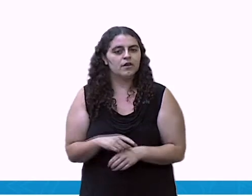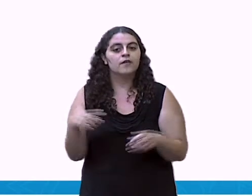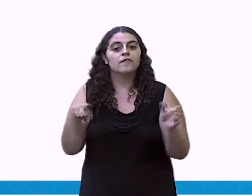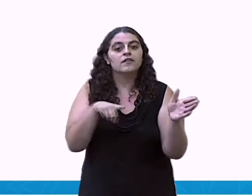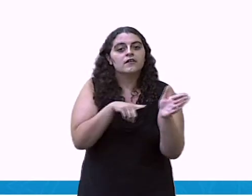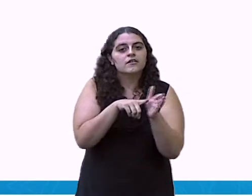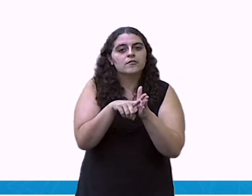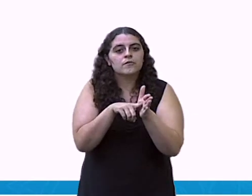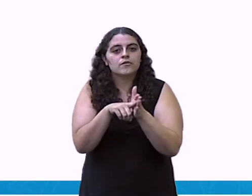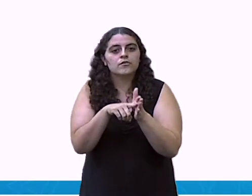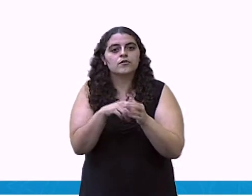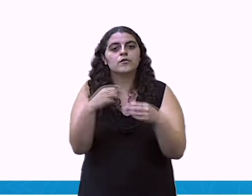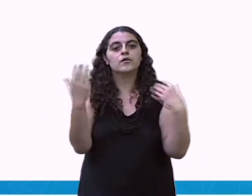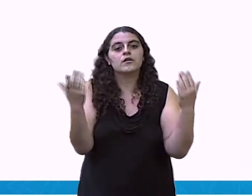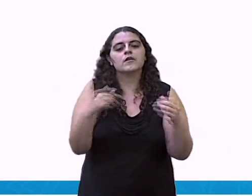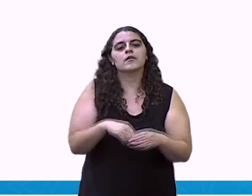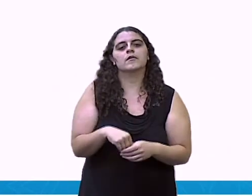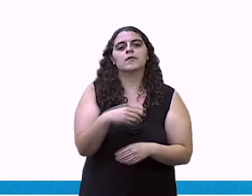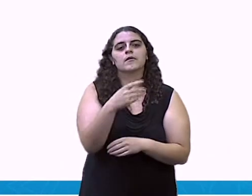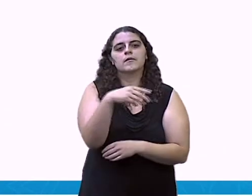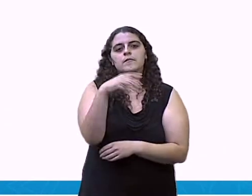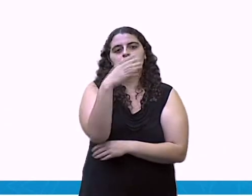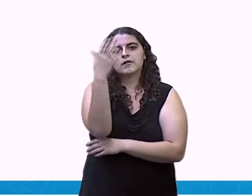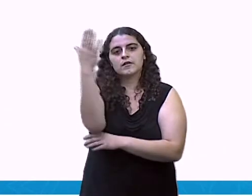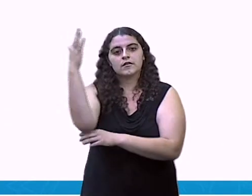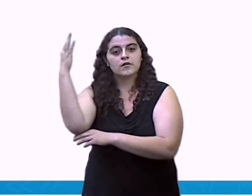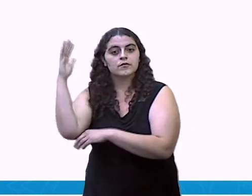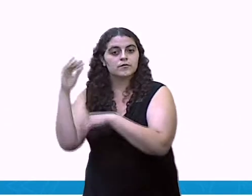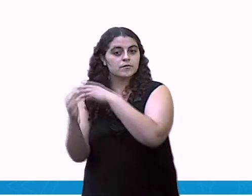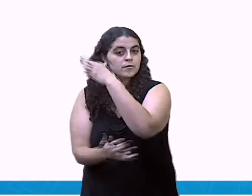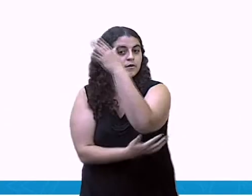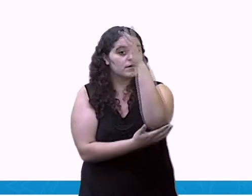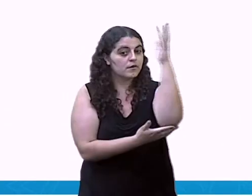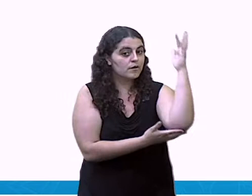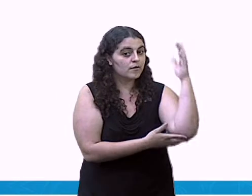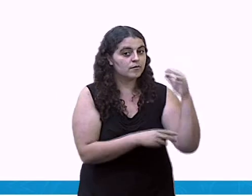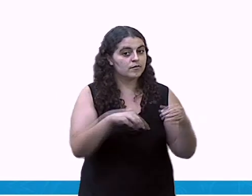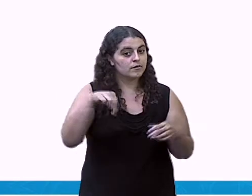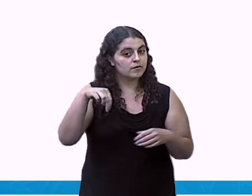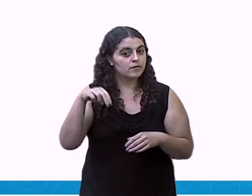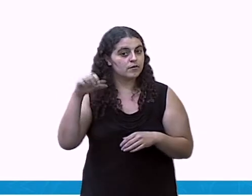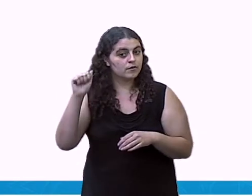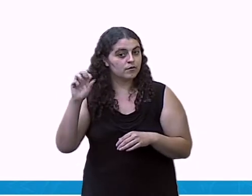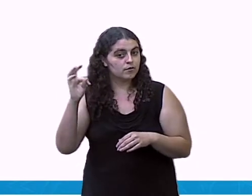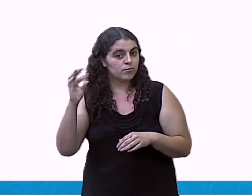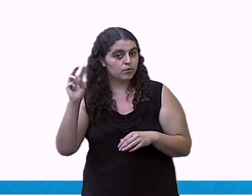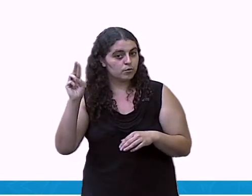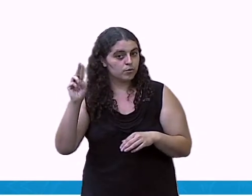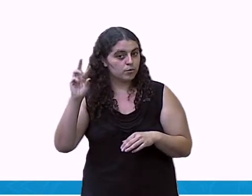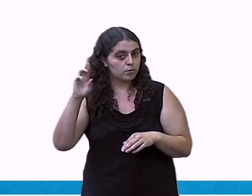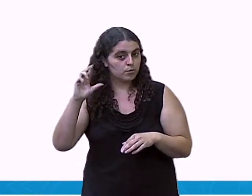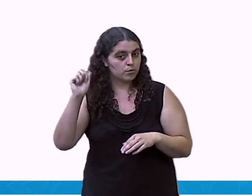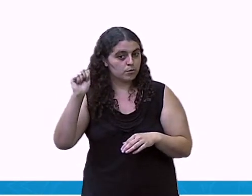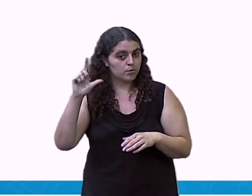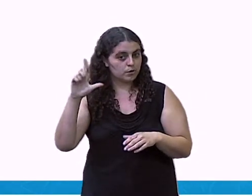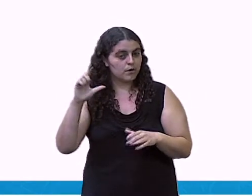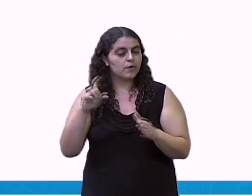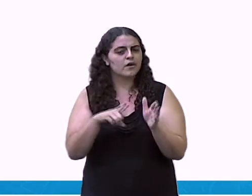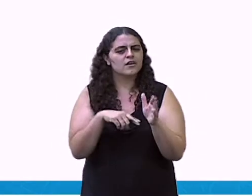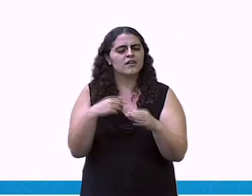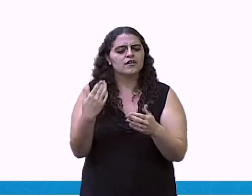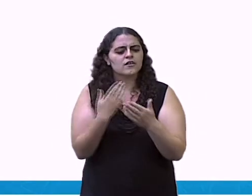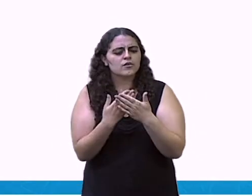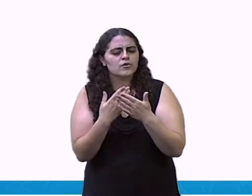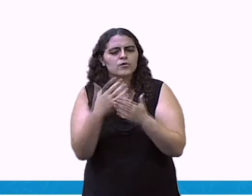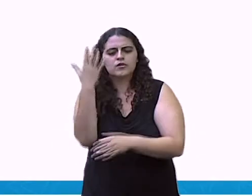apresenta somente a natureza, ou seja, uma paisagem natural. Sendo assim, a